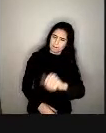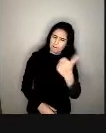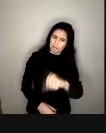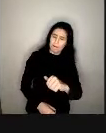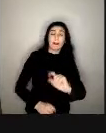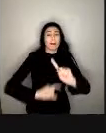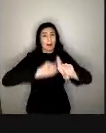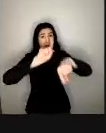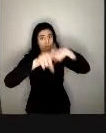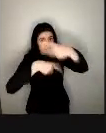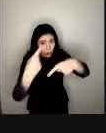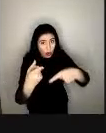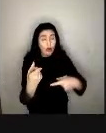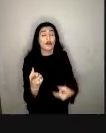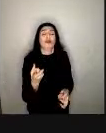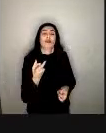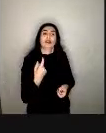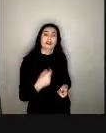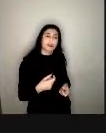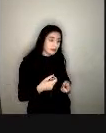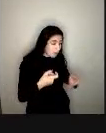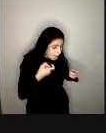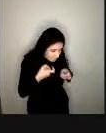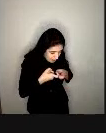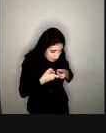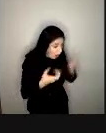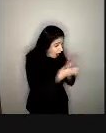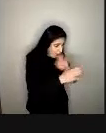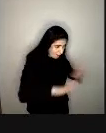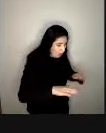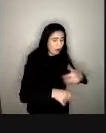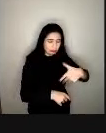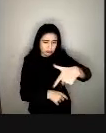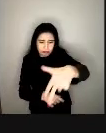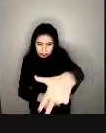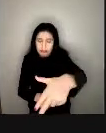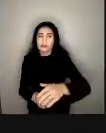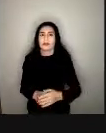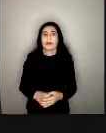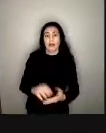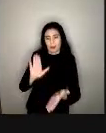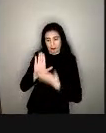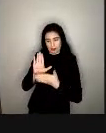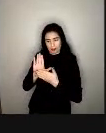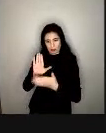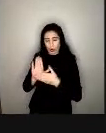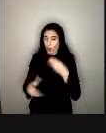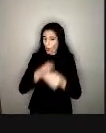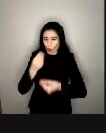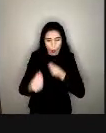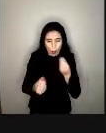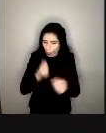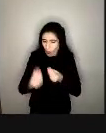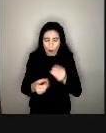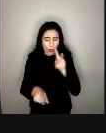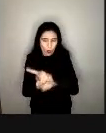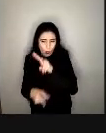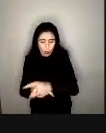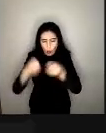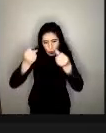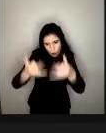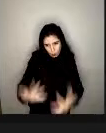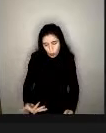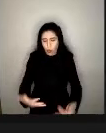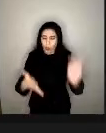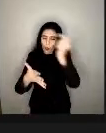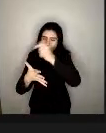né? Então, a gente propunha o tratamento para paciente, explicava tudo, dava oportunidade de perguntas,